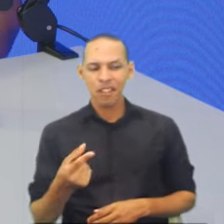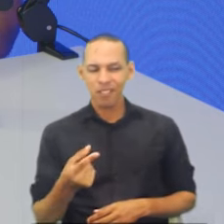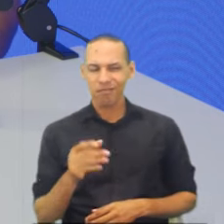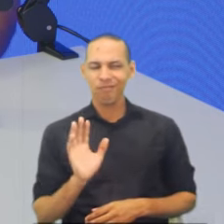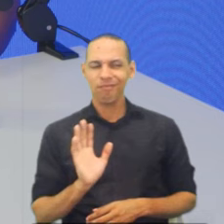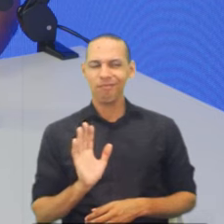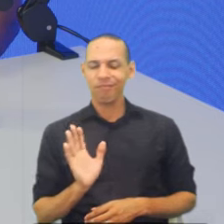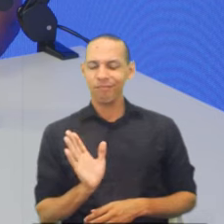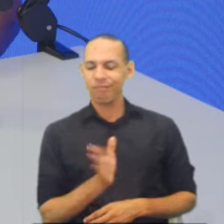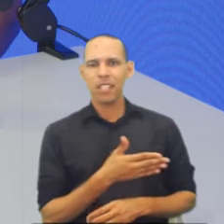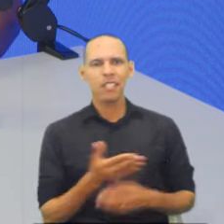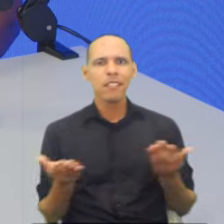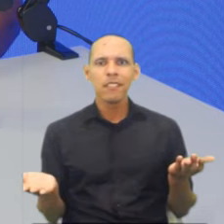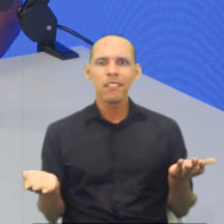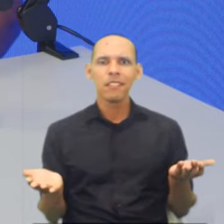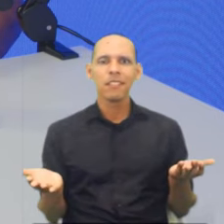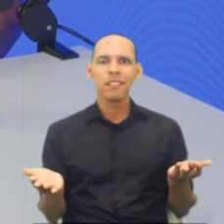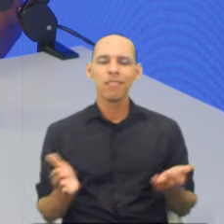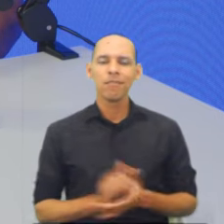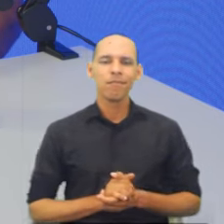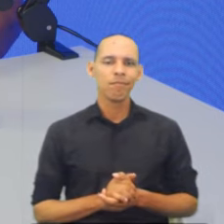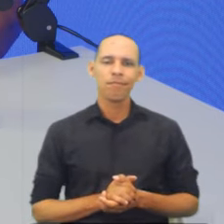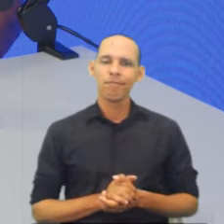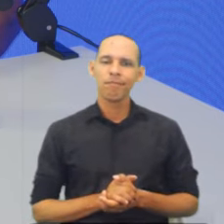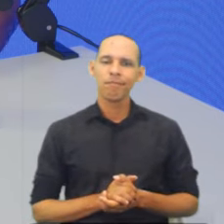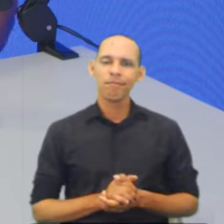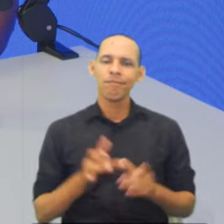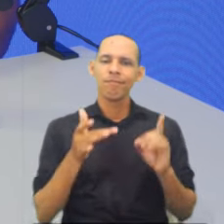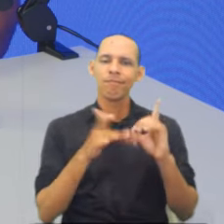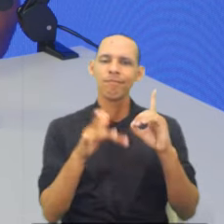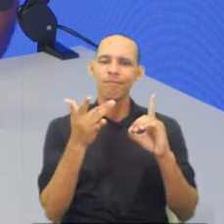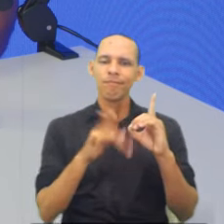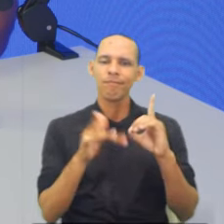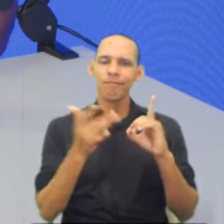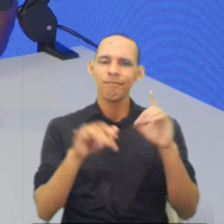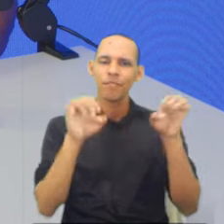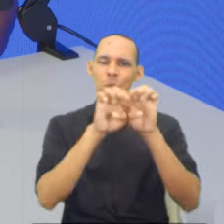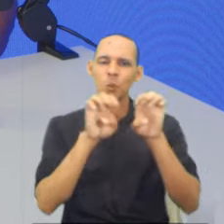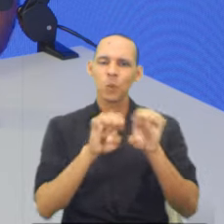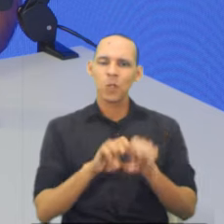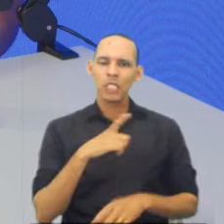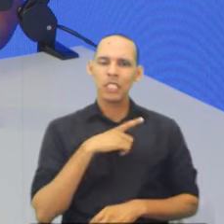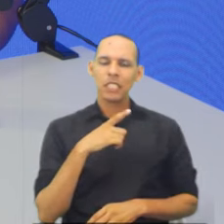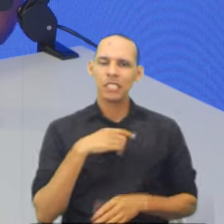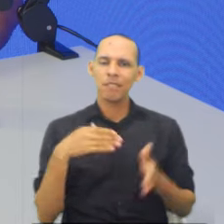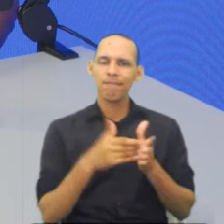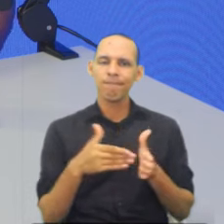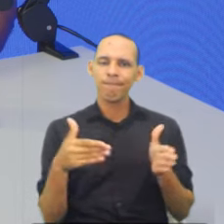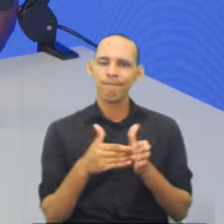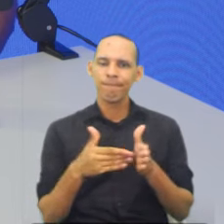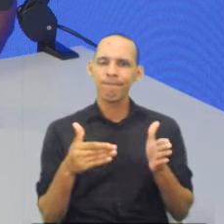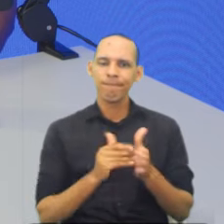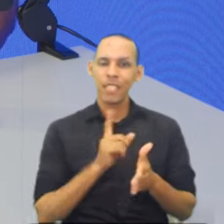viver Então existe muita muito ainda do capacitismo estrutural eh impedindo os